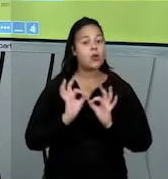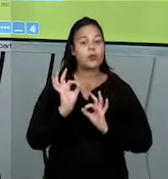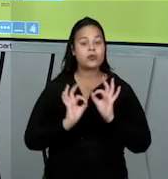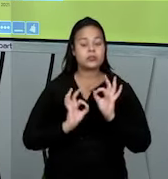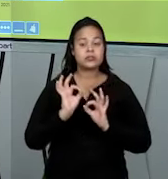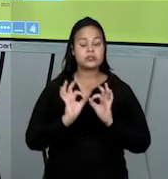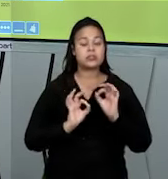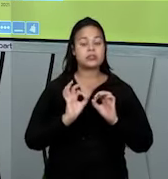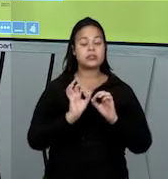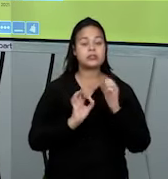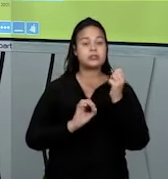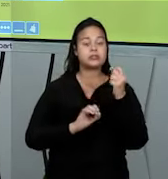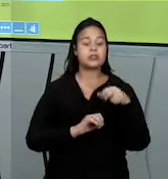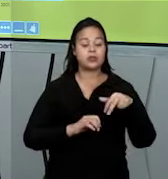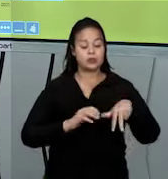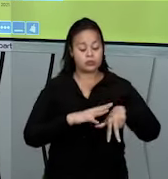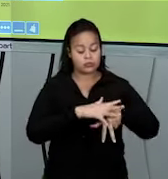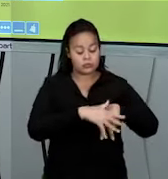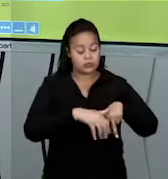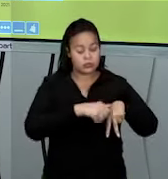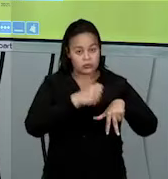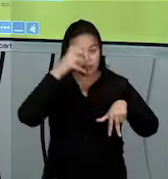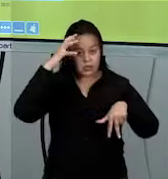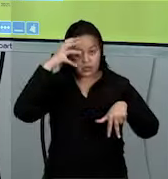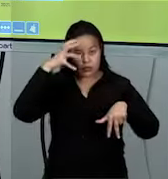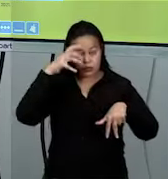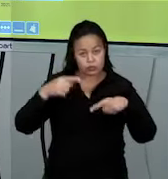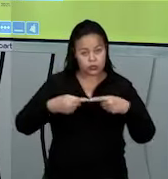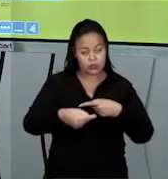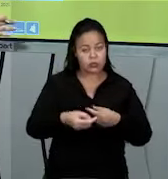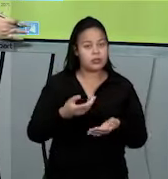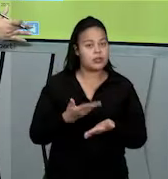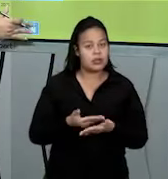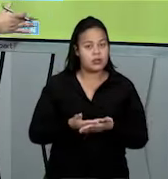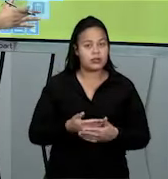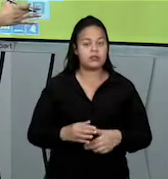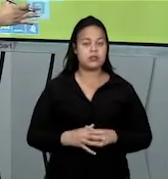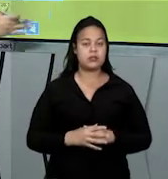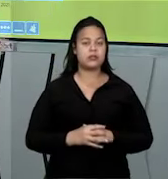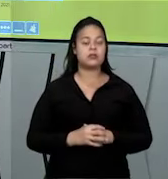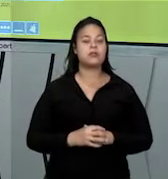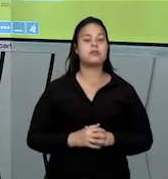do sistema nervoso nas nossas próximas aulas.